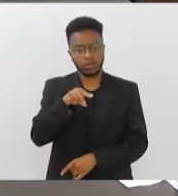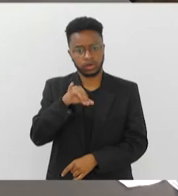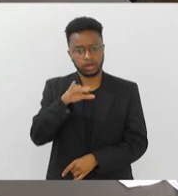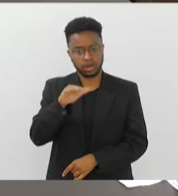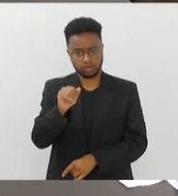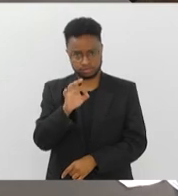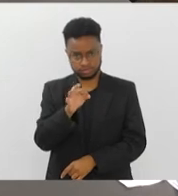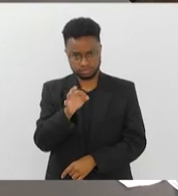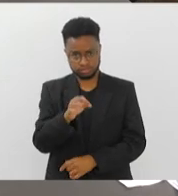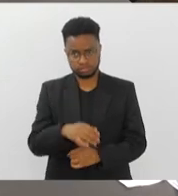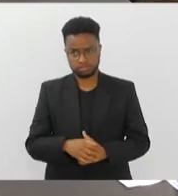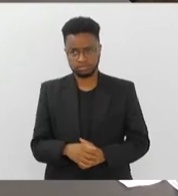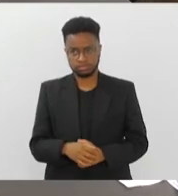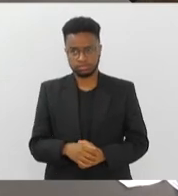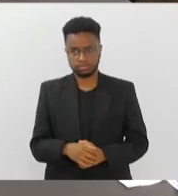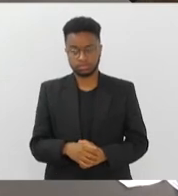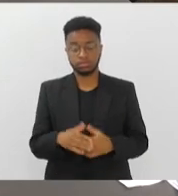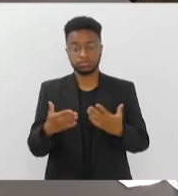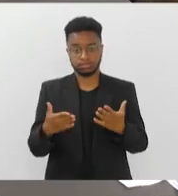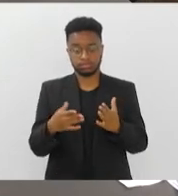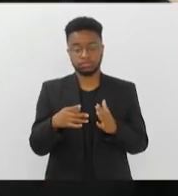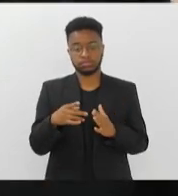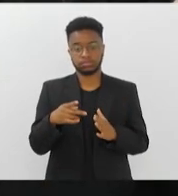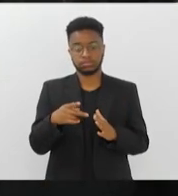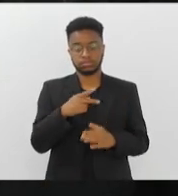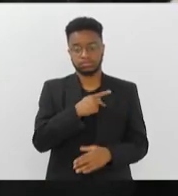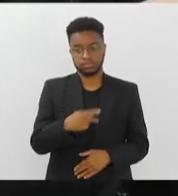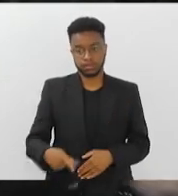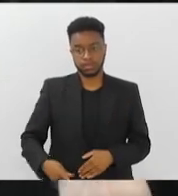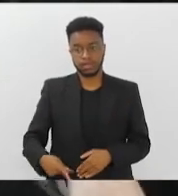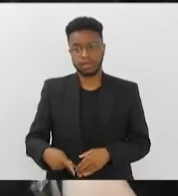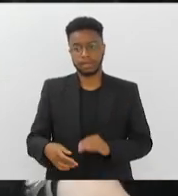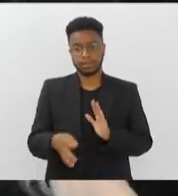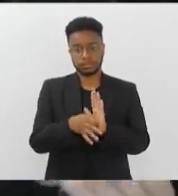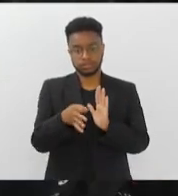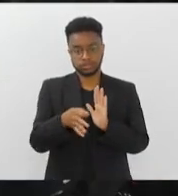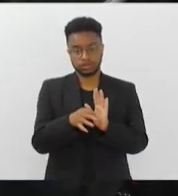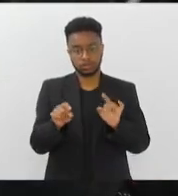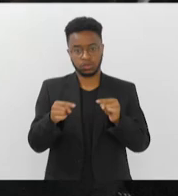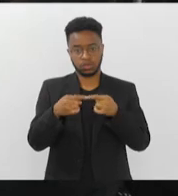Mônica. Presidente, parecer constitucionalidade com a emenda.